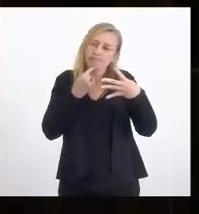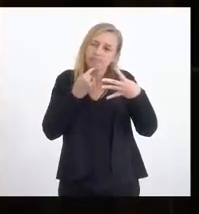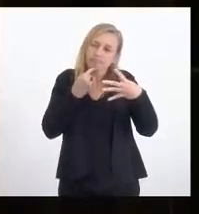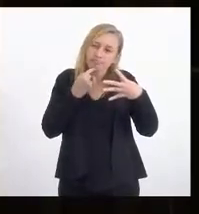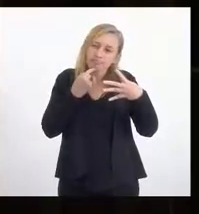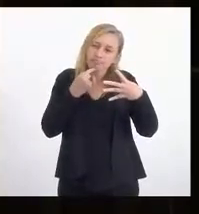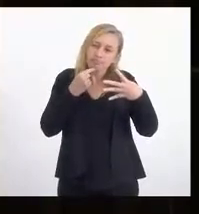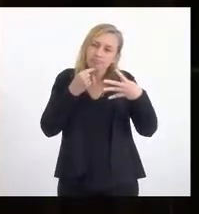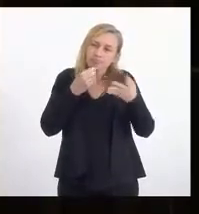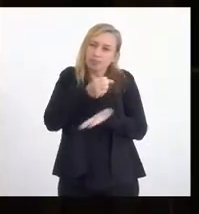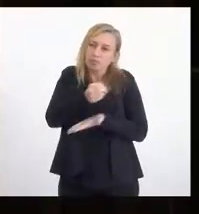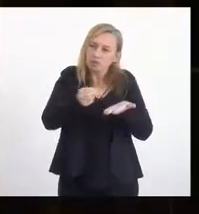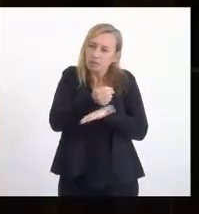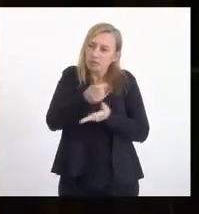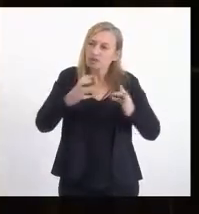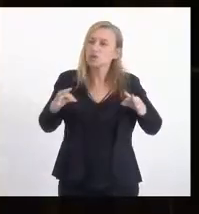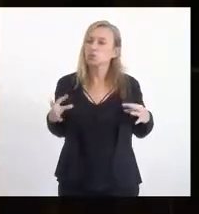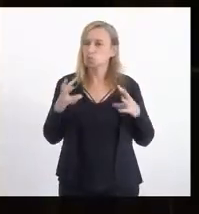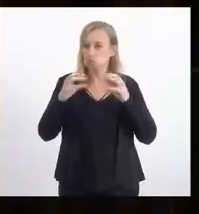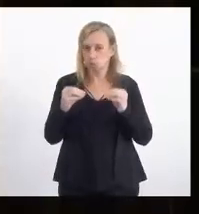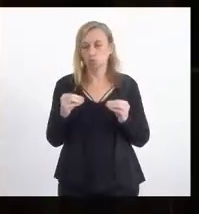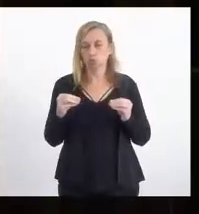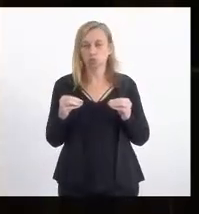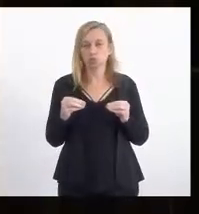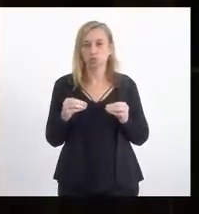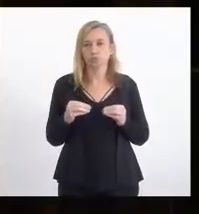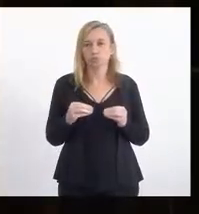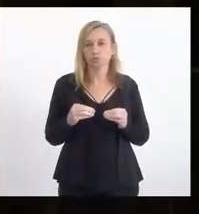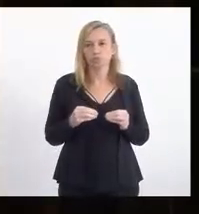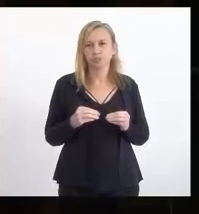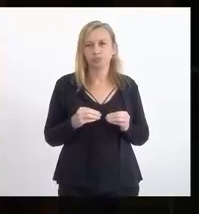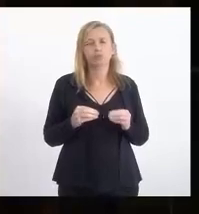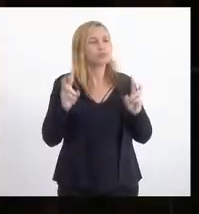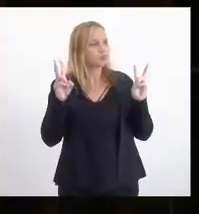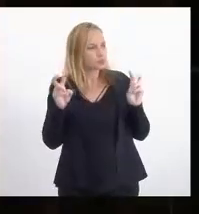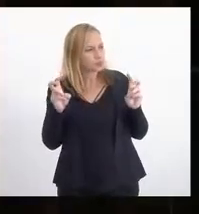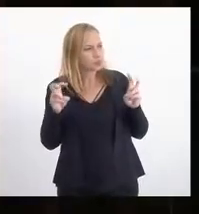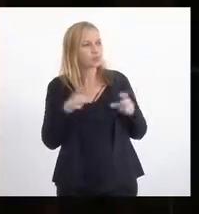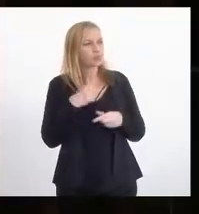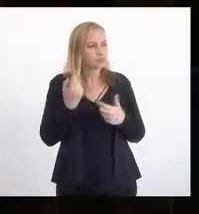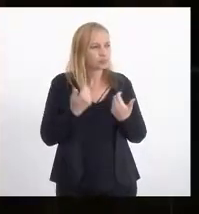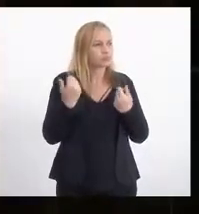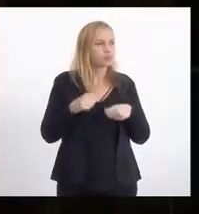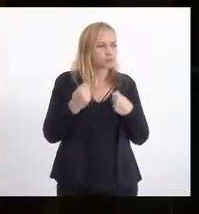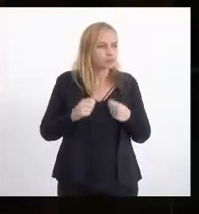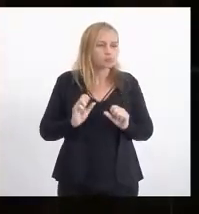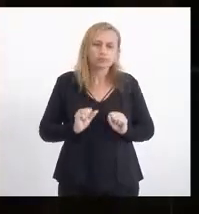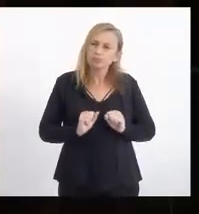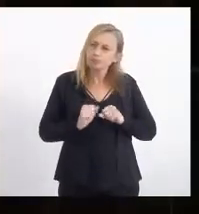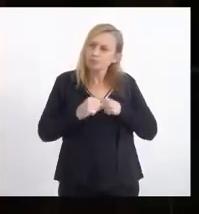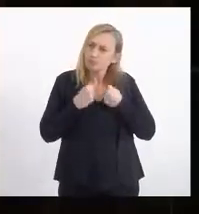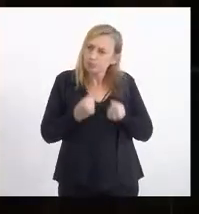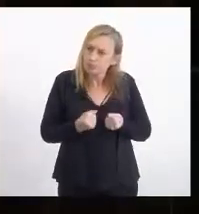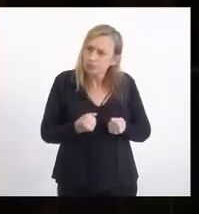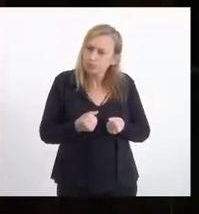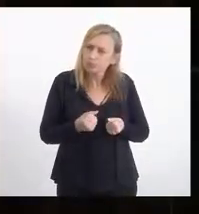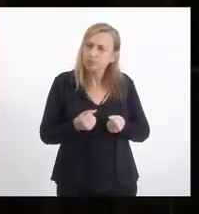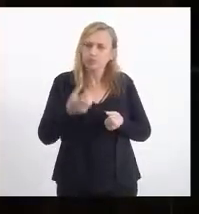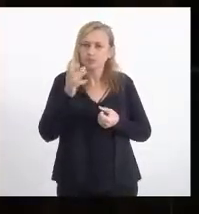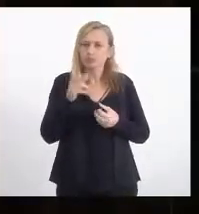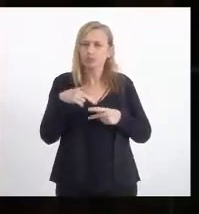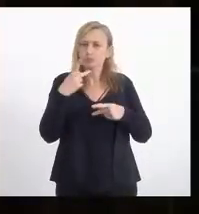eixos norteadores que sejam situações que nós precisamos nos debruçar para